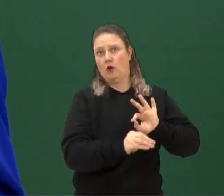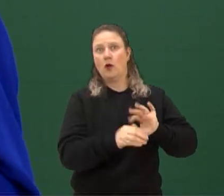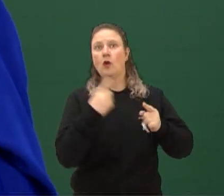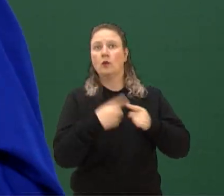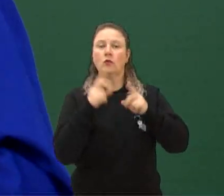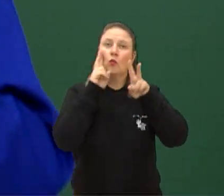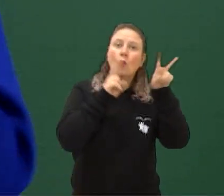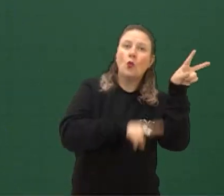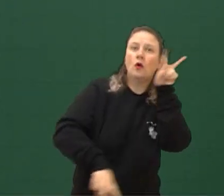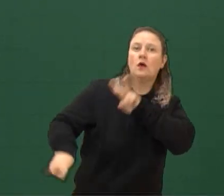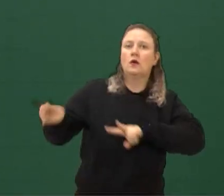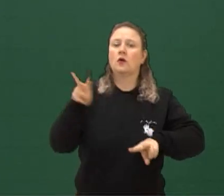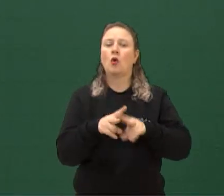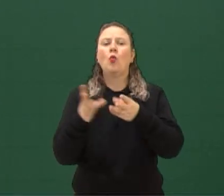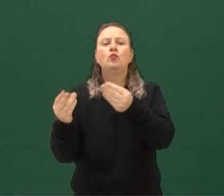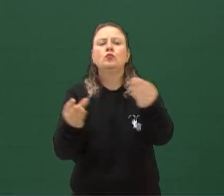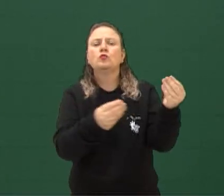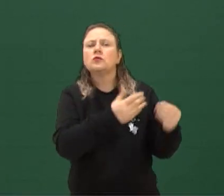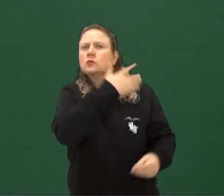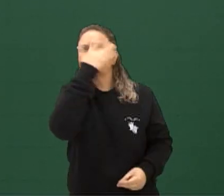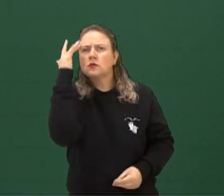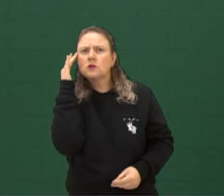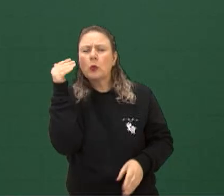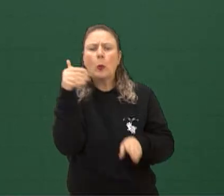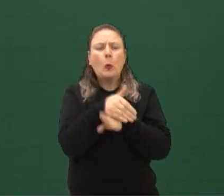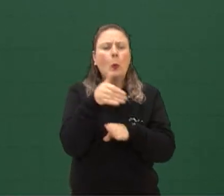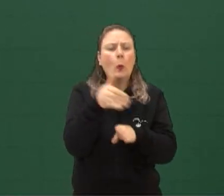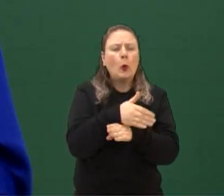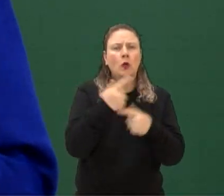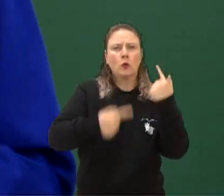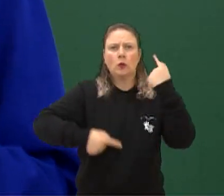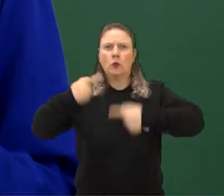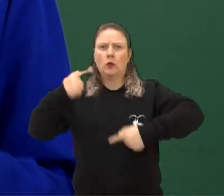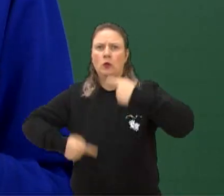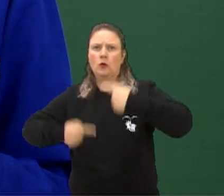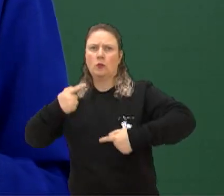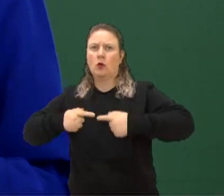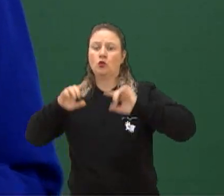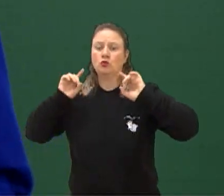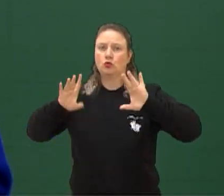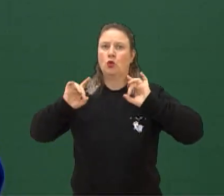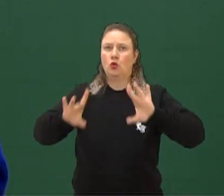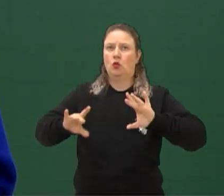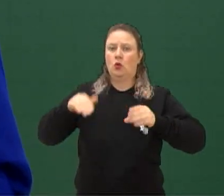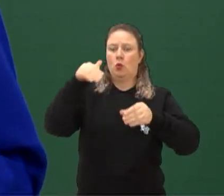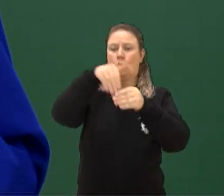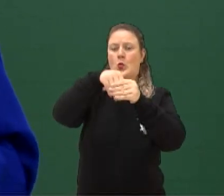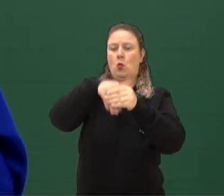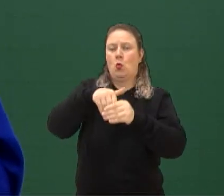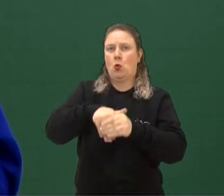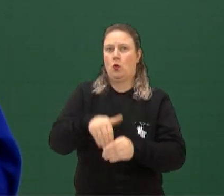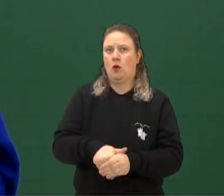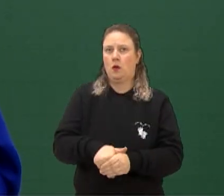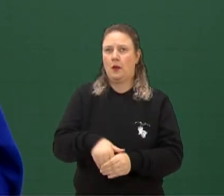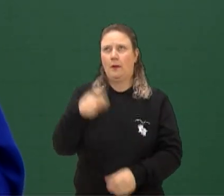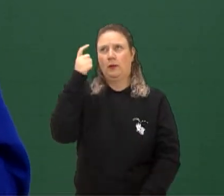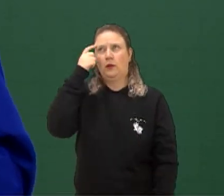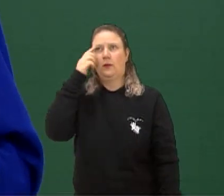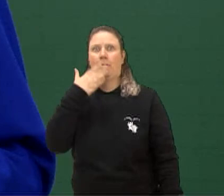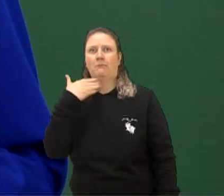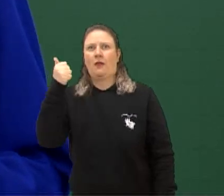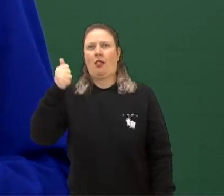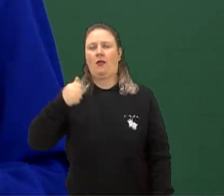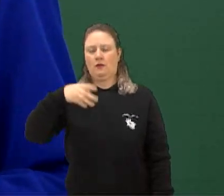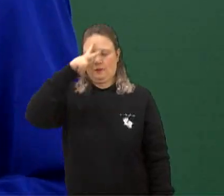pessoas governavam, muitas pessoas participavam da vida política, só que cada um votava pensando no que era bom para si e não no que era bom